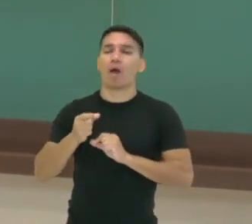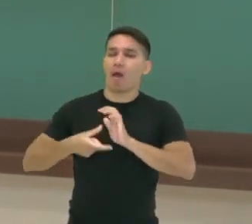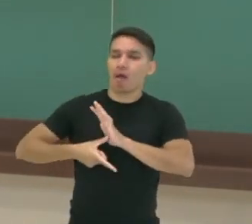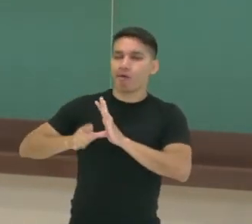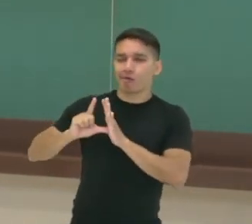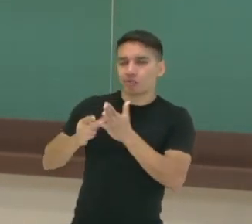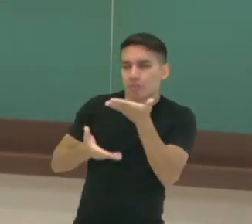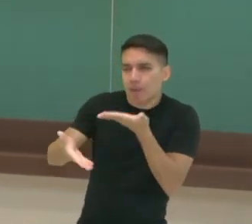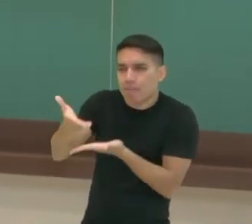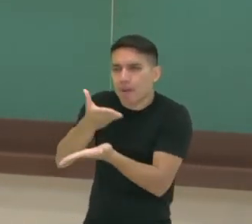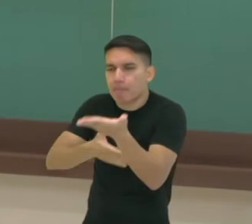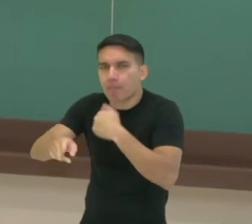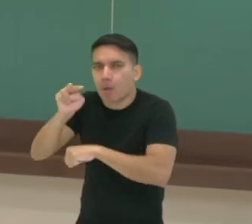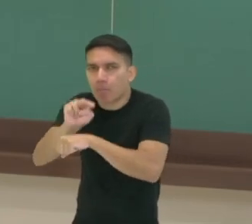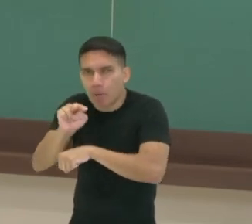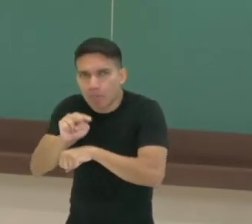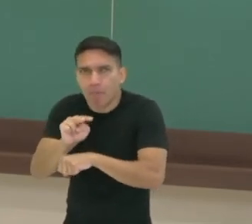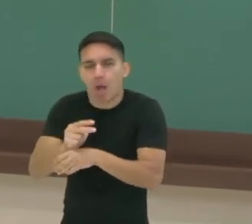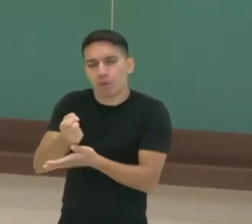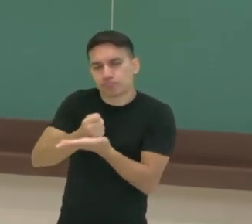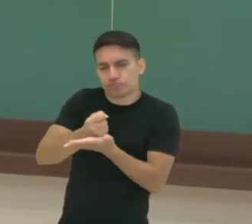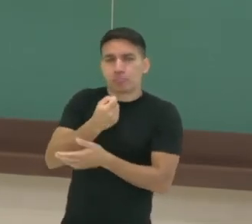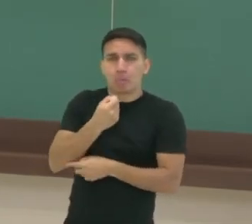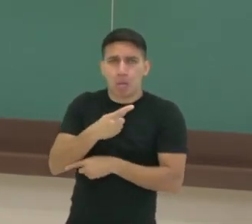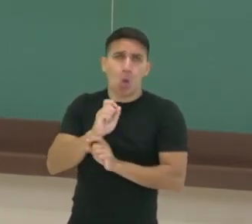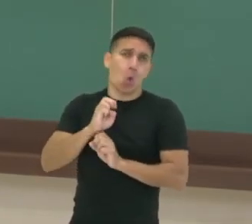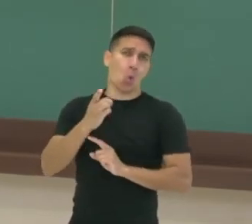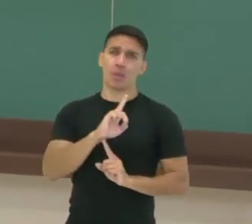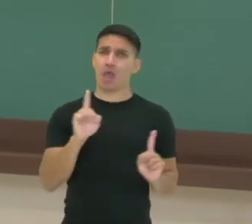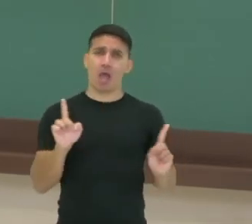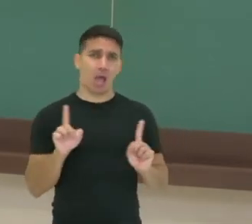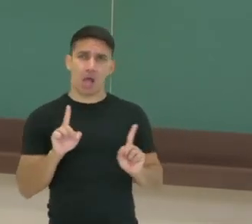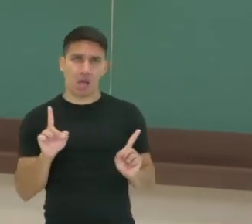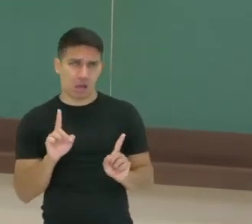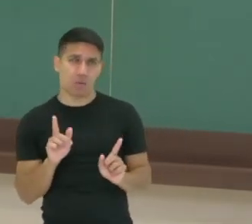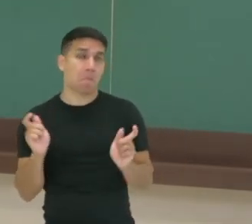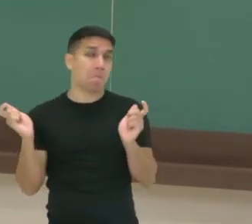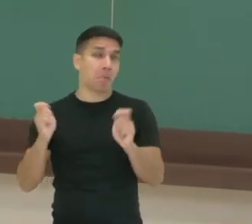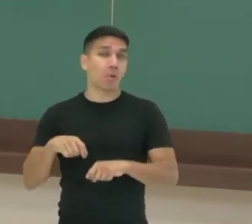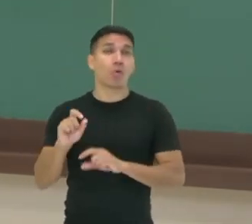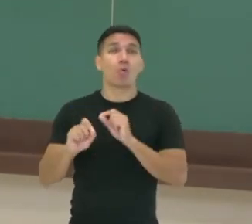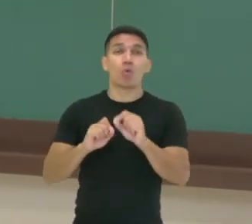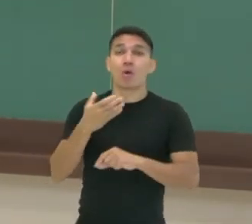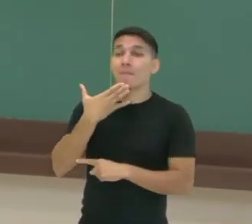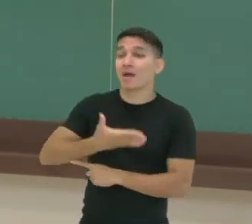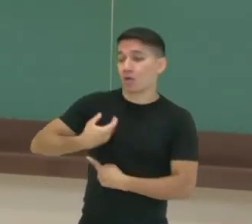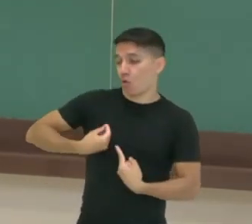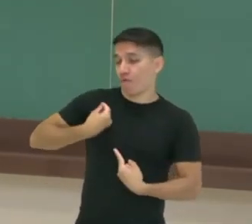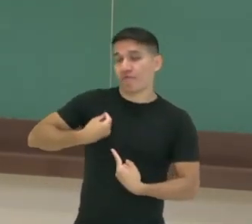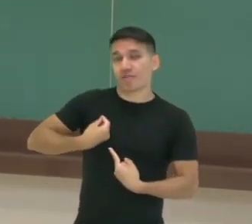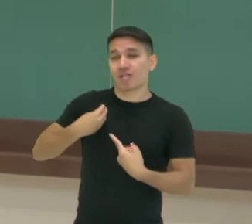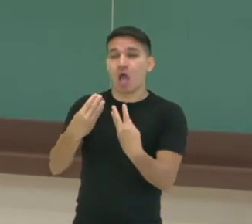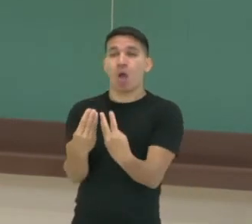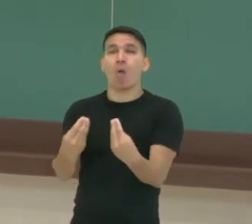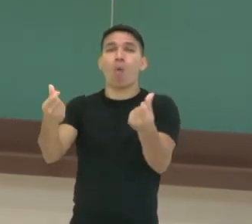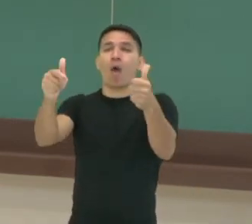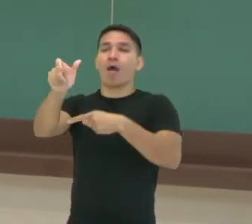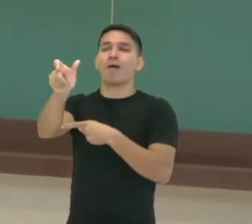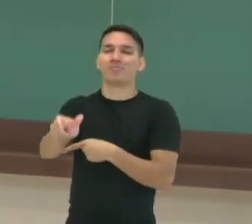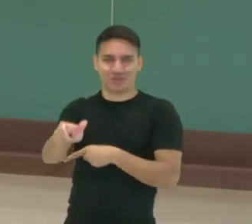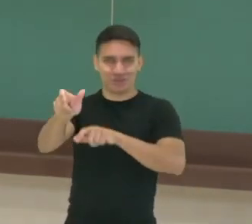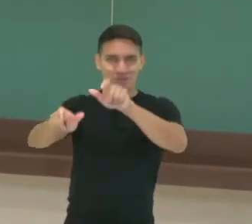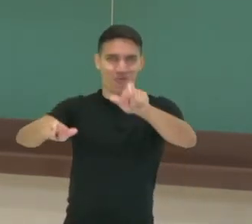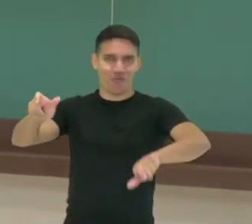precoce, farmacológica ou não, ou seja, a utilização de medicamentos, melhora a qualidade de vida tanto dos